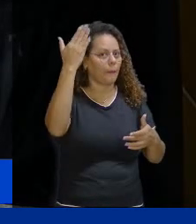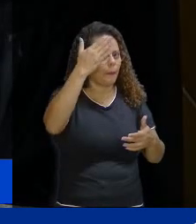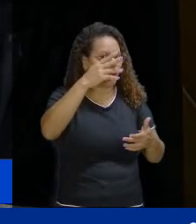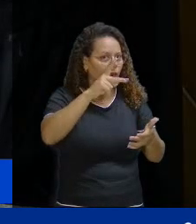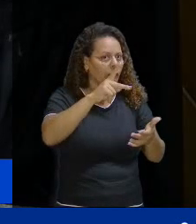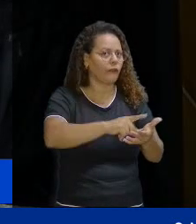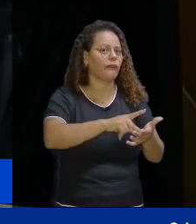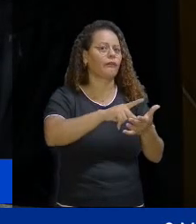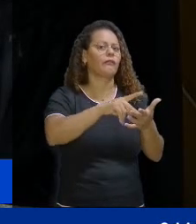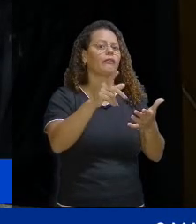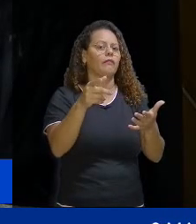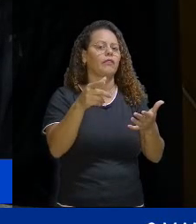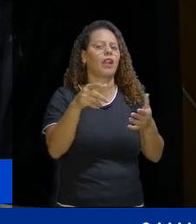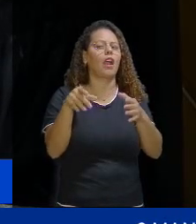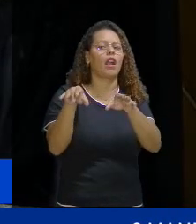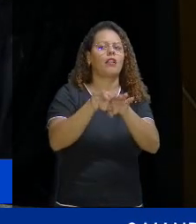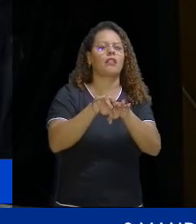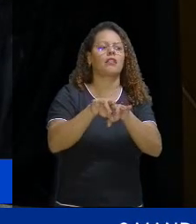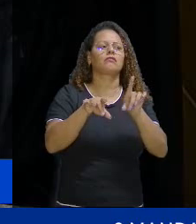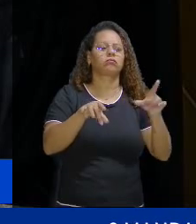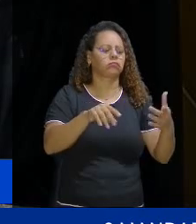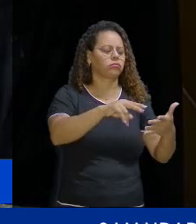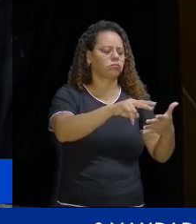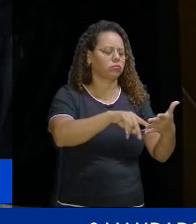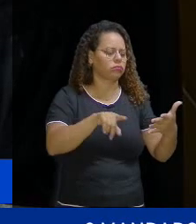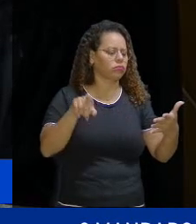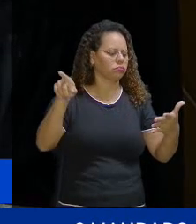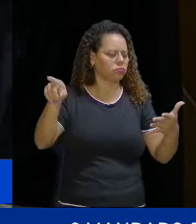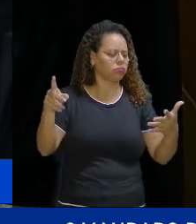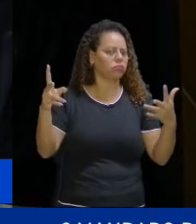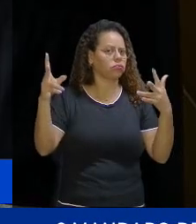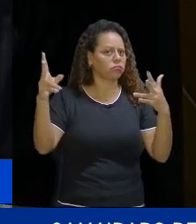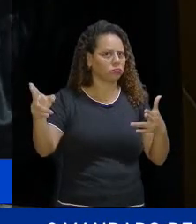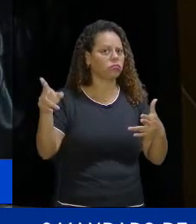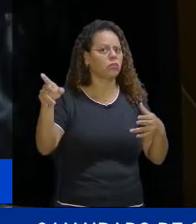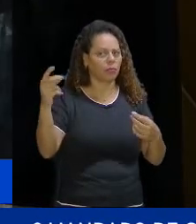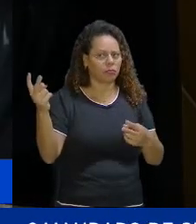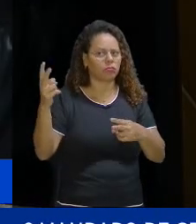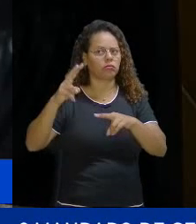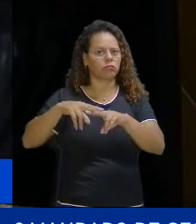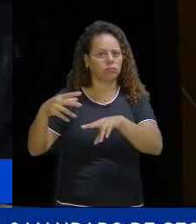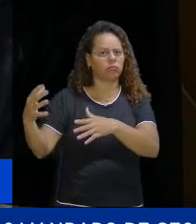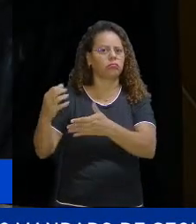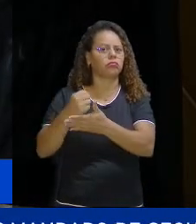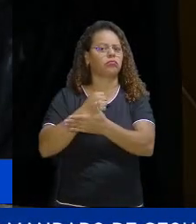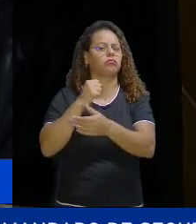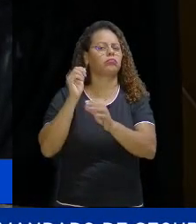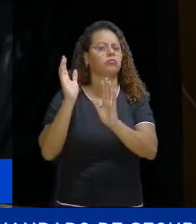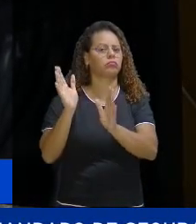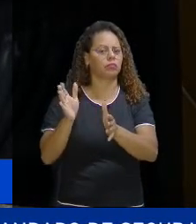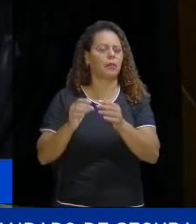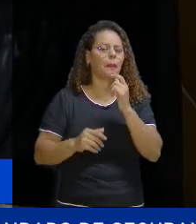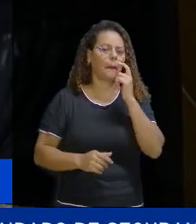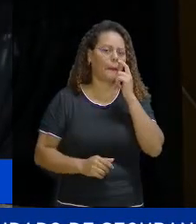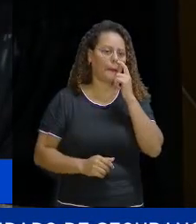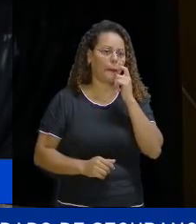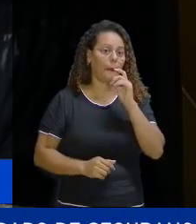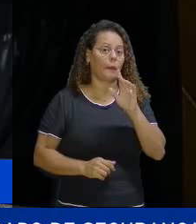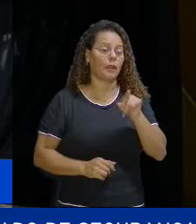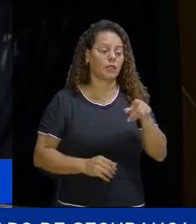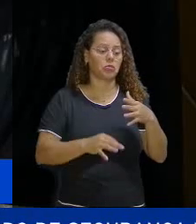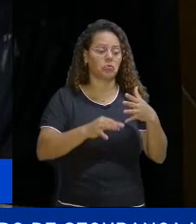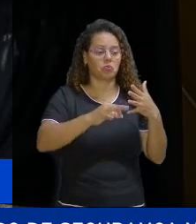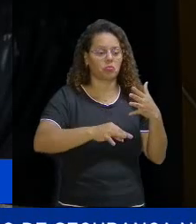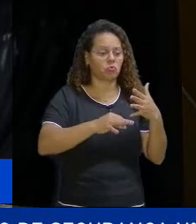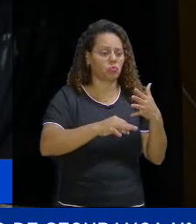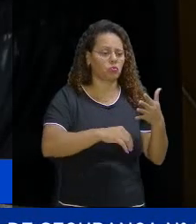a necessidade e proporcionalidade no caso específico. No caso específico, o magistrado entendeu que a